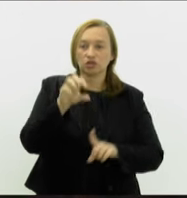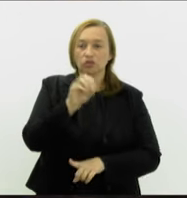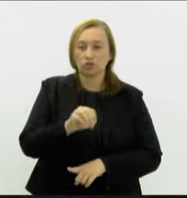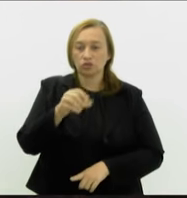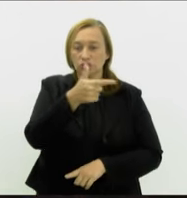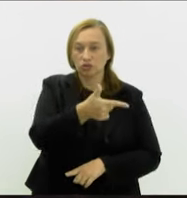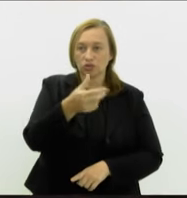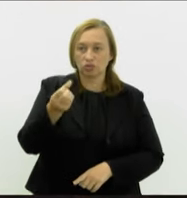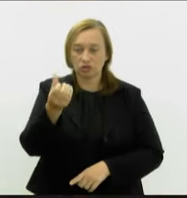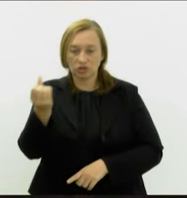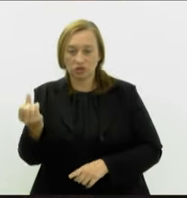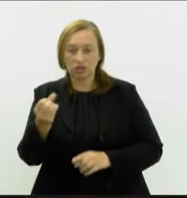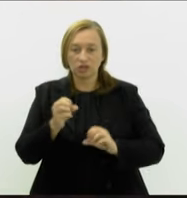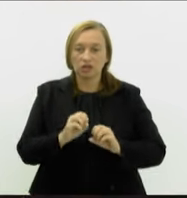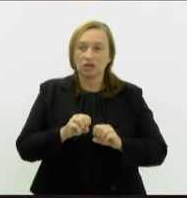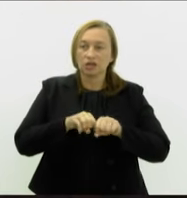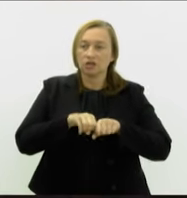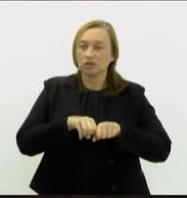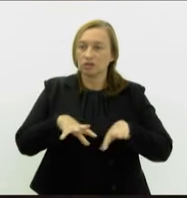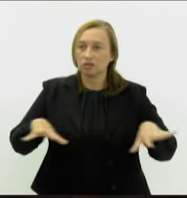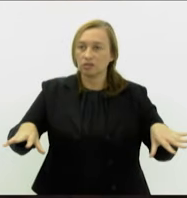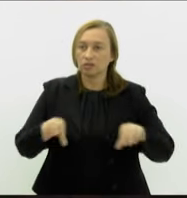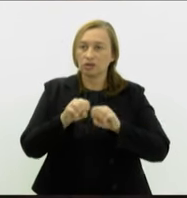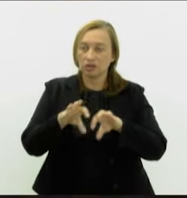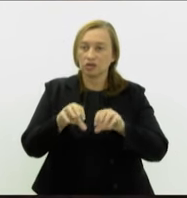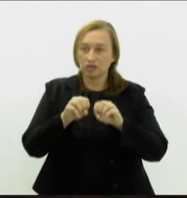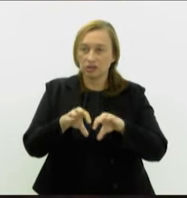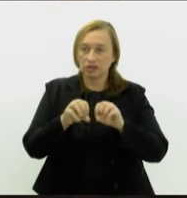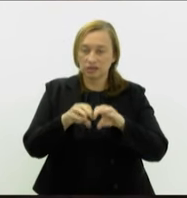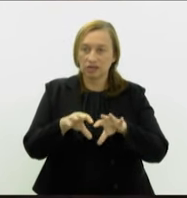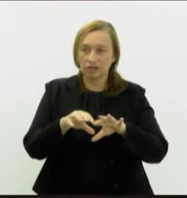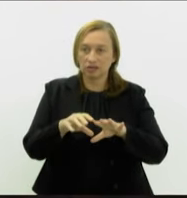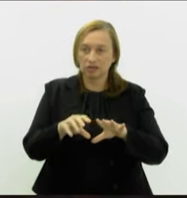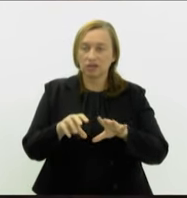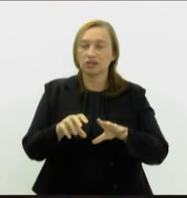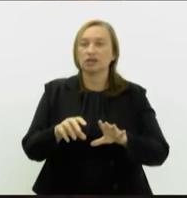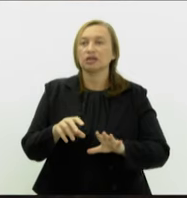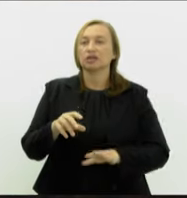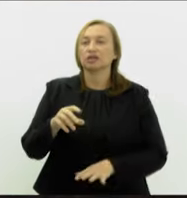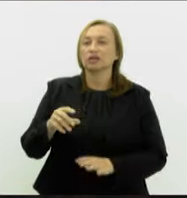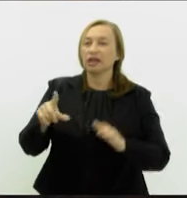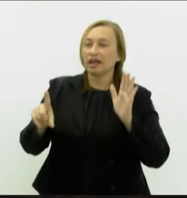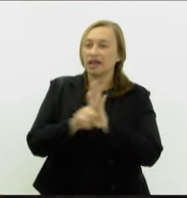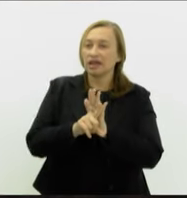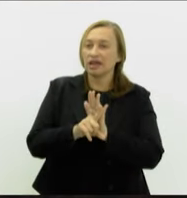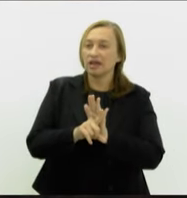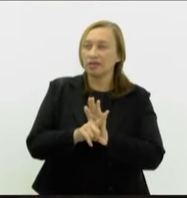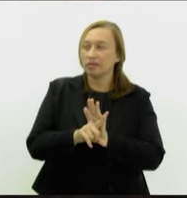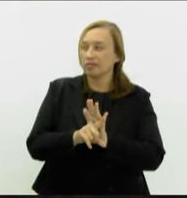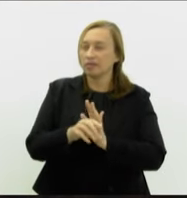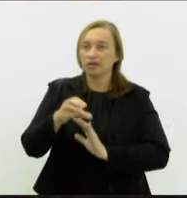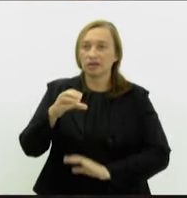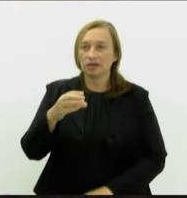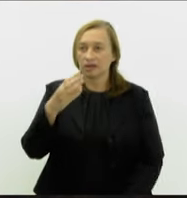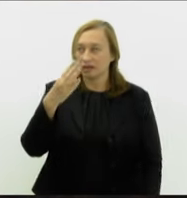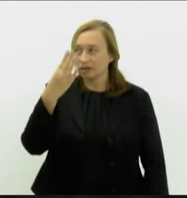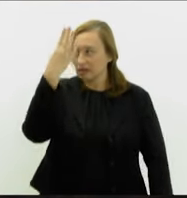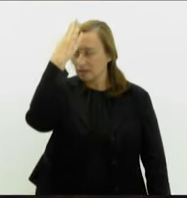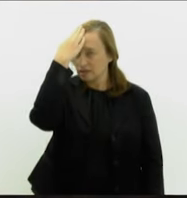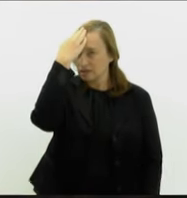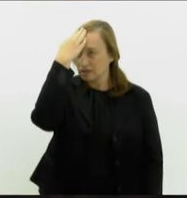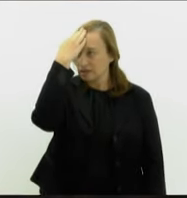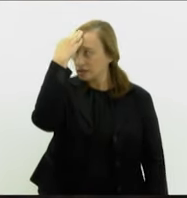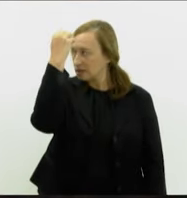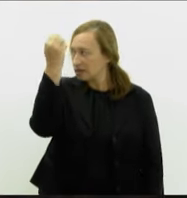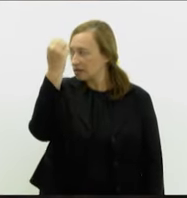para ampliar o ensino de noções básicas da Lei Maria da Penha nas escolas públicas e privadas do Estado do